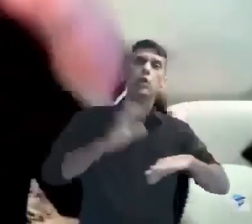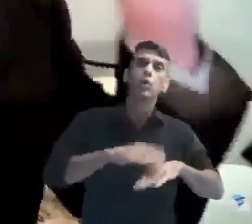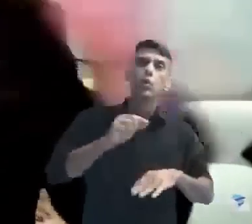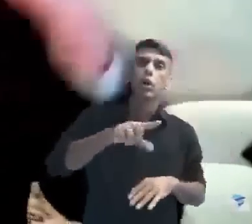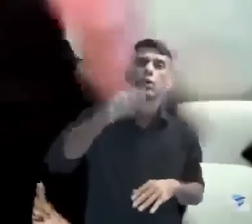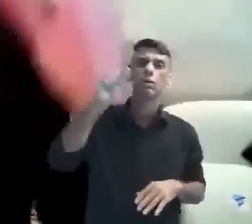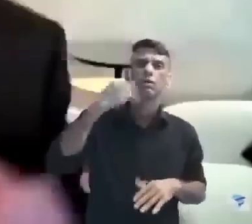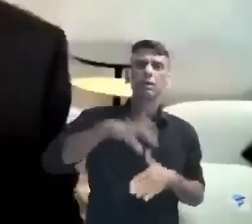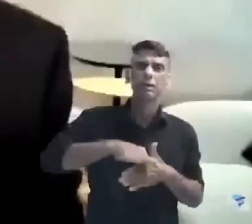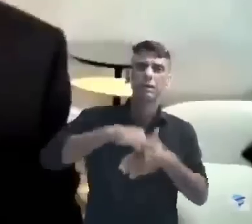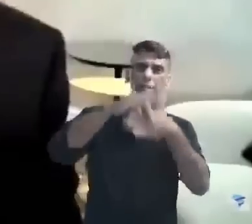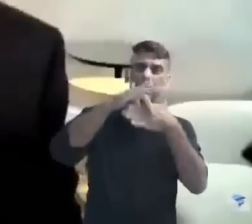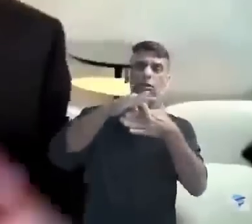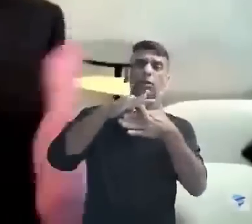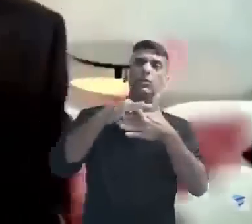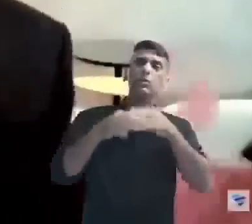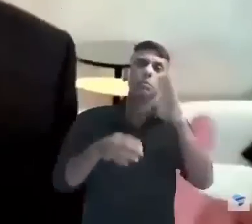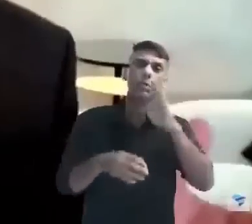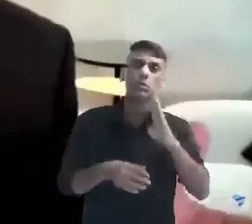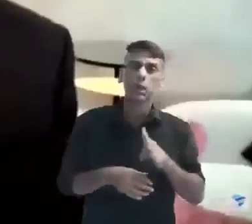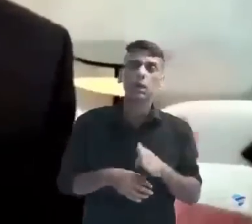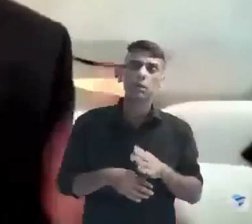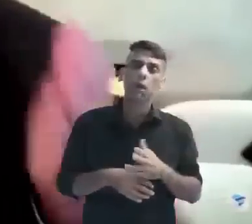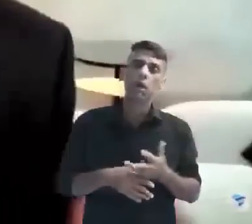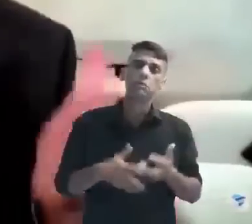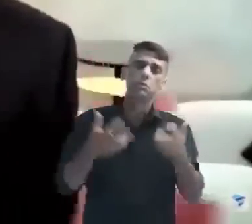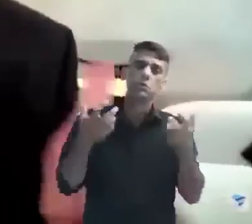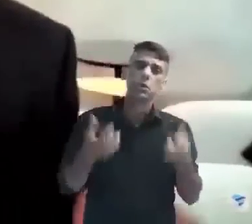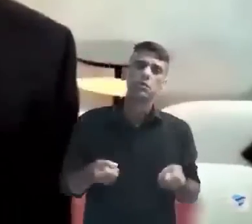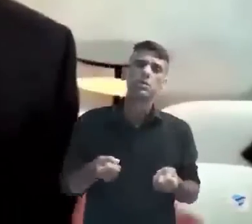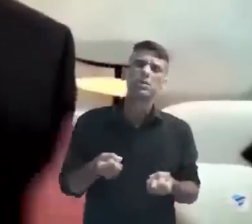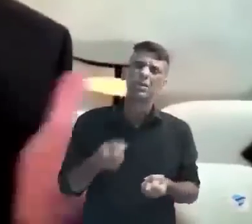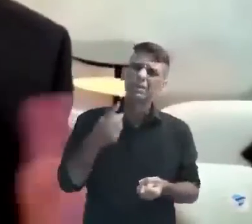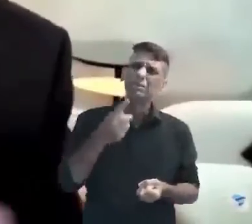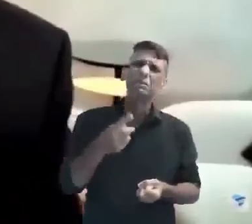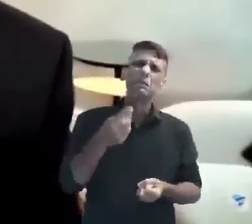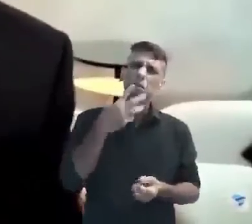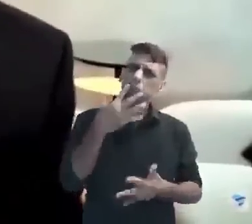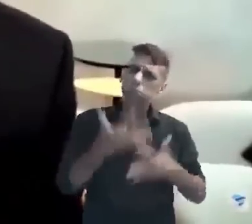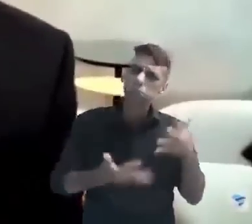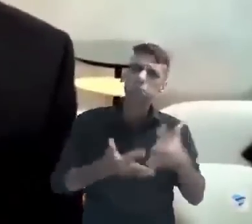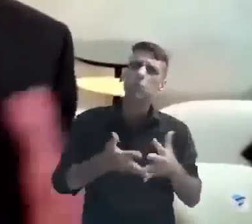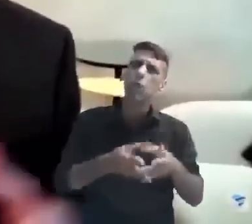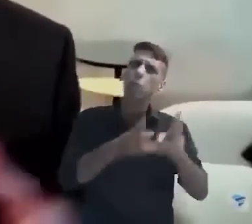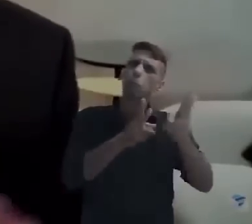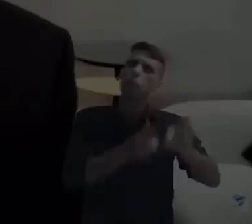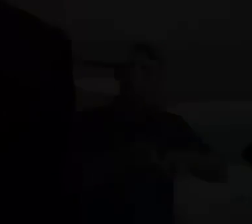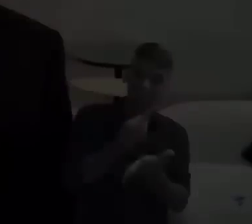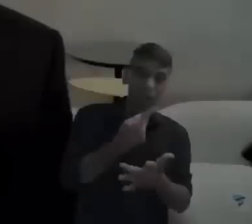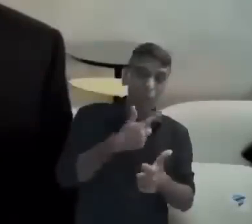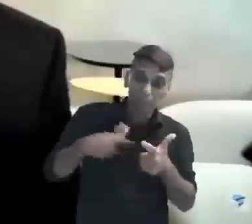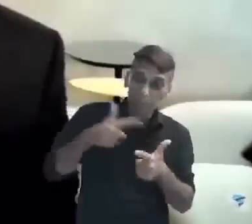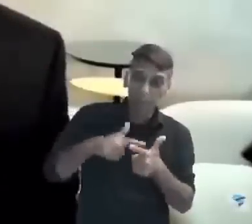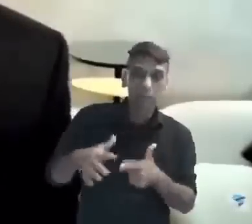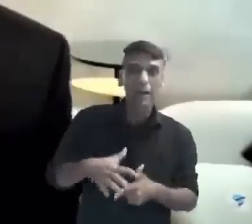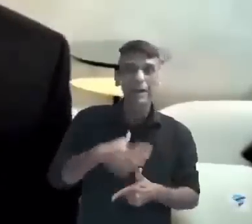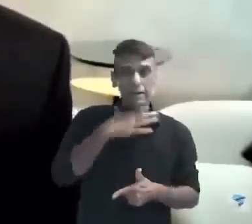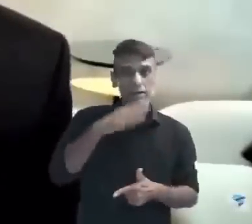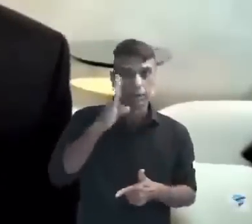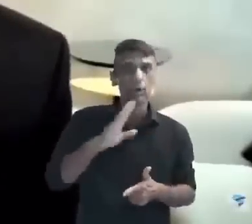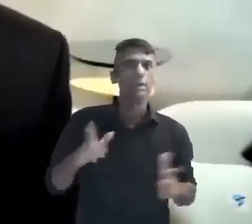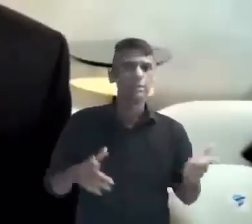líder tantas vezes pelo Brasil, assume pateticamente que vai manter esse sistema. Há